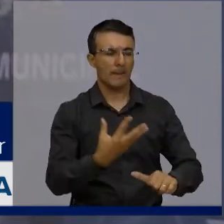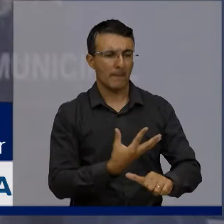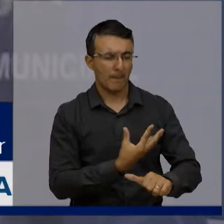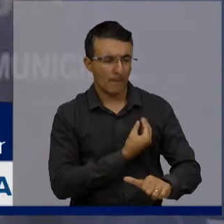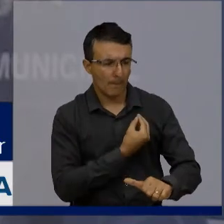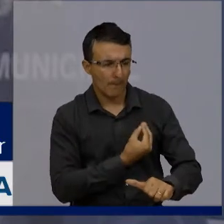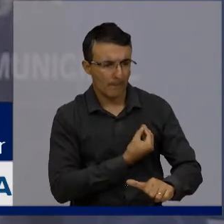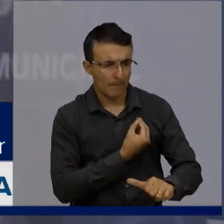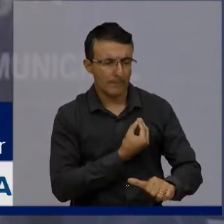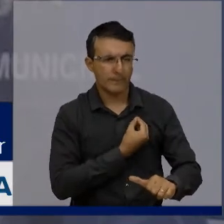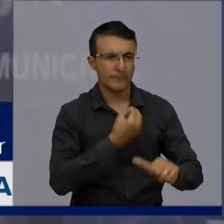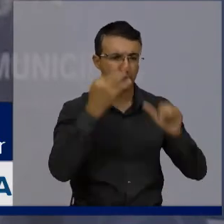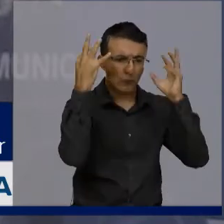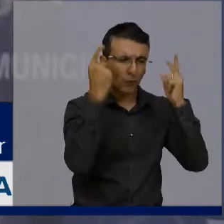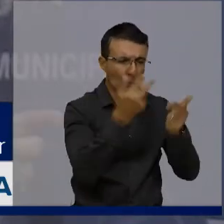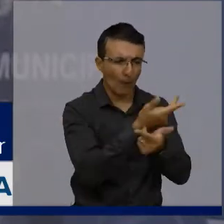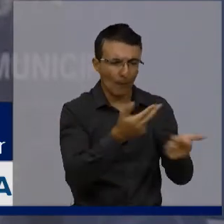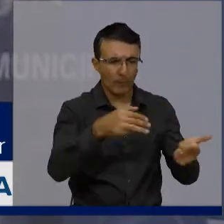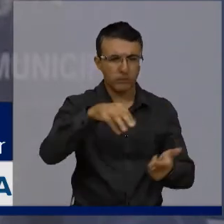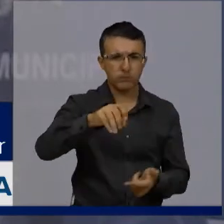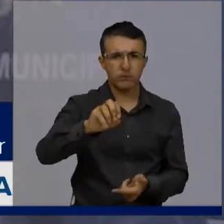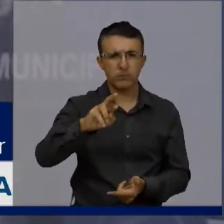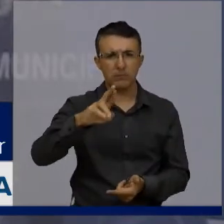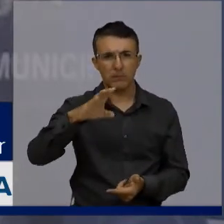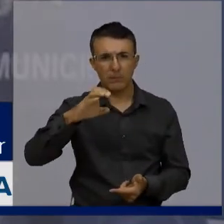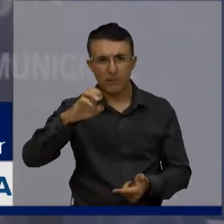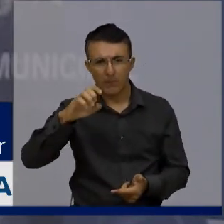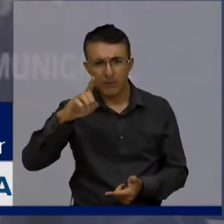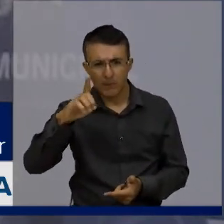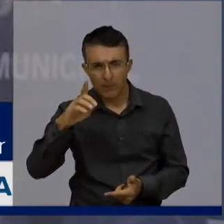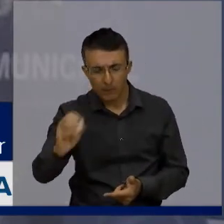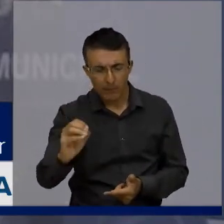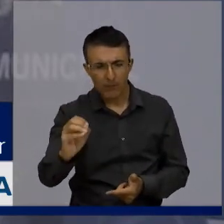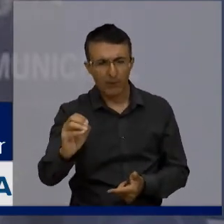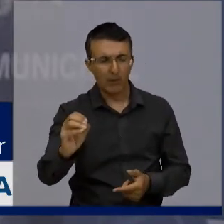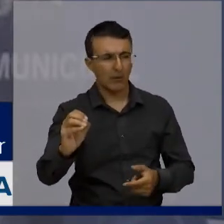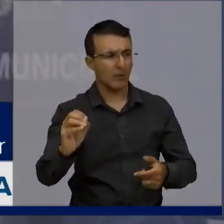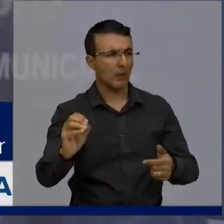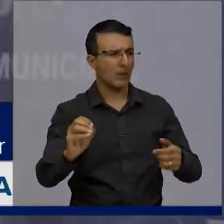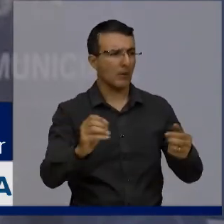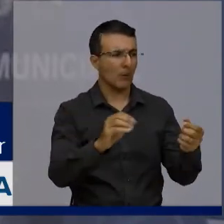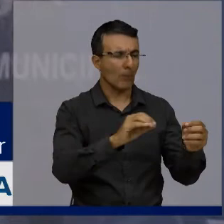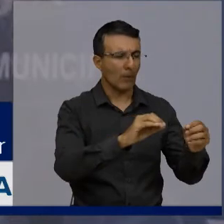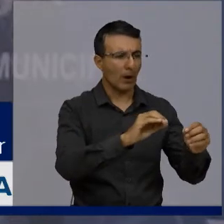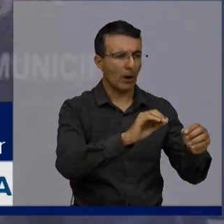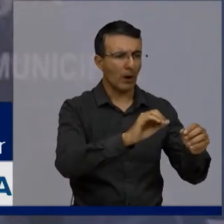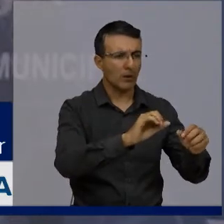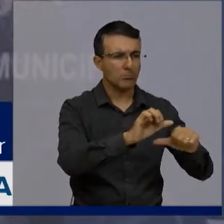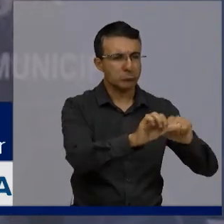SARS, vão atrás de povoados quando o habitat florestal é perturbado, para a construção de